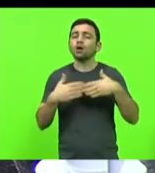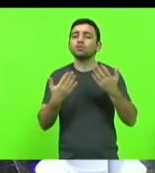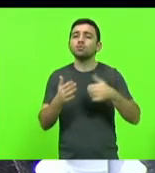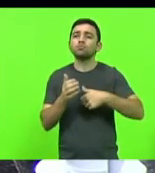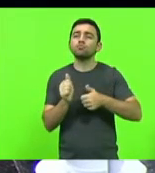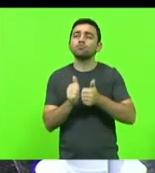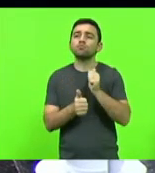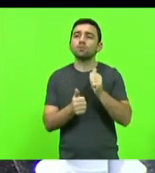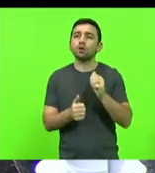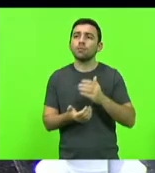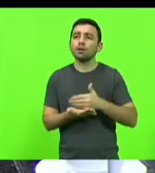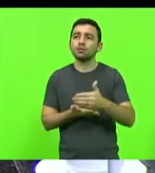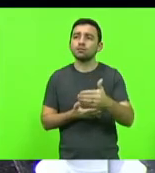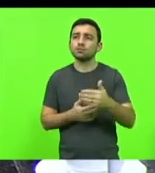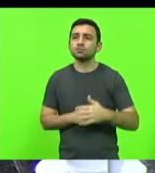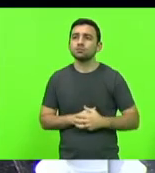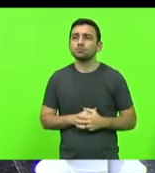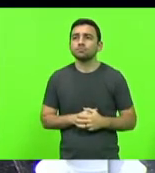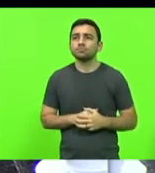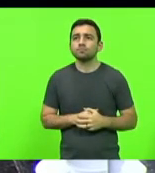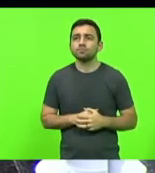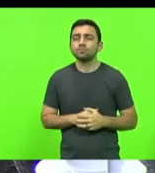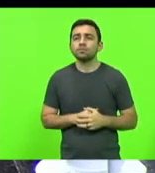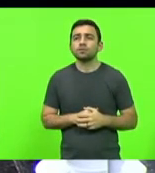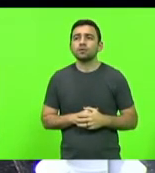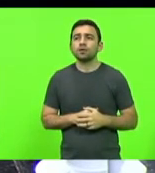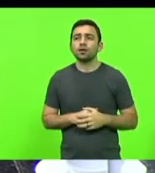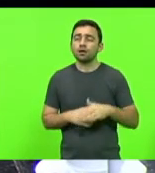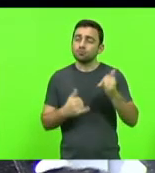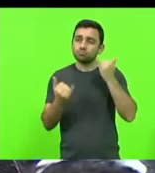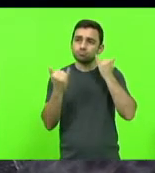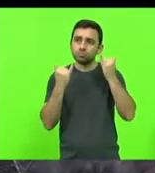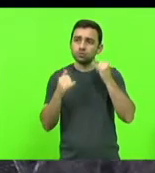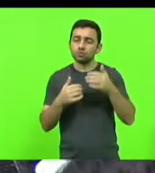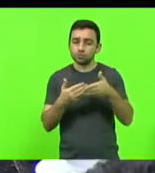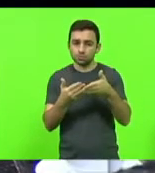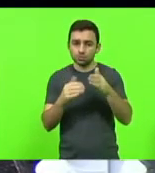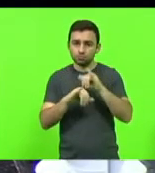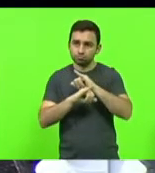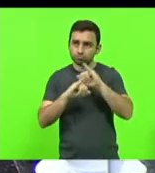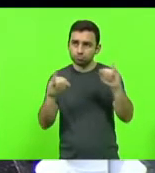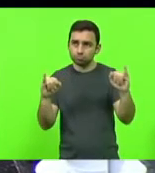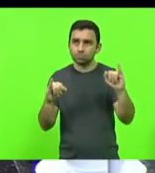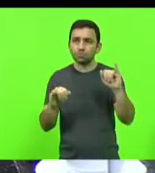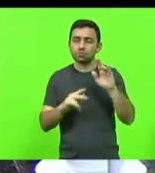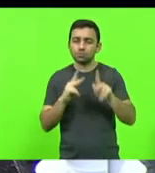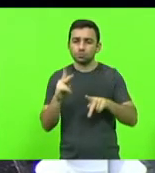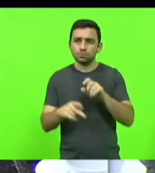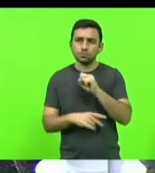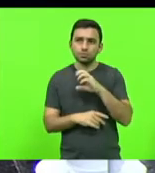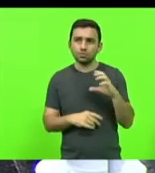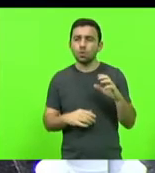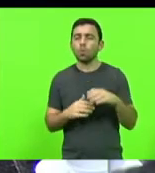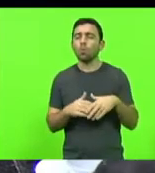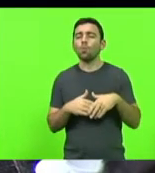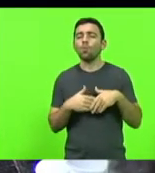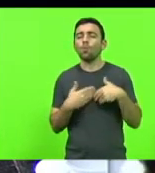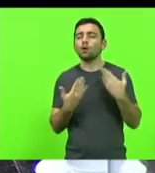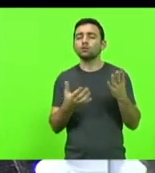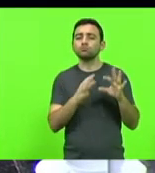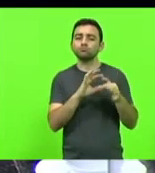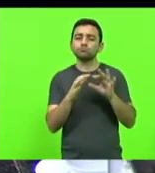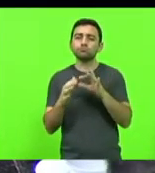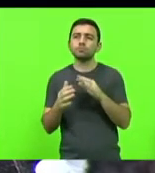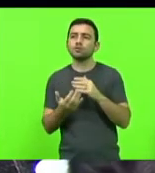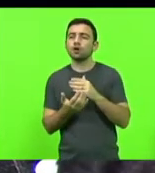questionamento ao presidente da FESPORT, para que informe os catarinenses quando as Paralimpíadas catarinenses